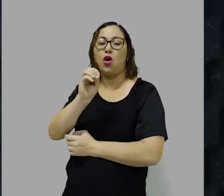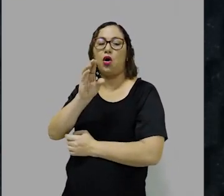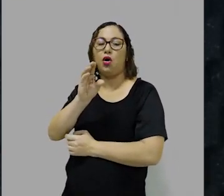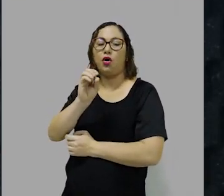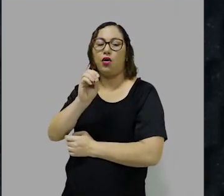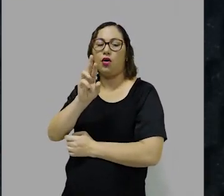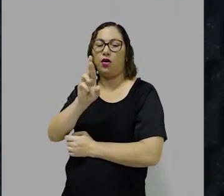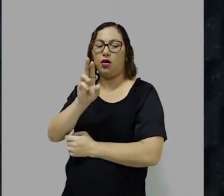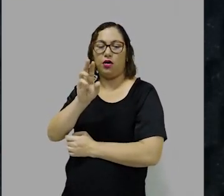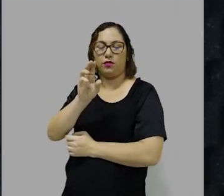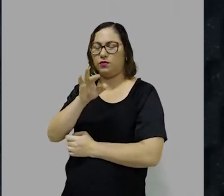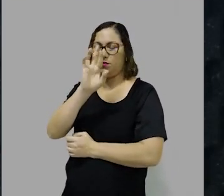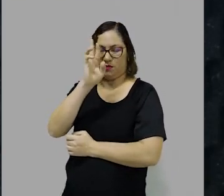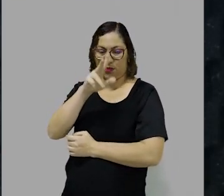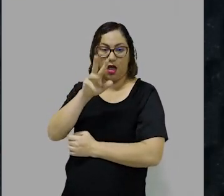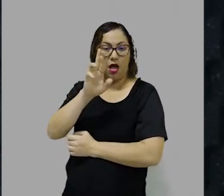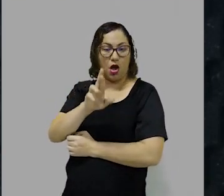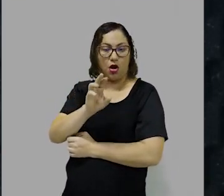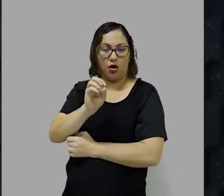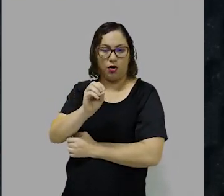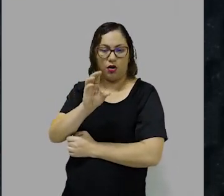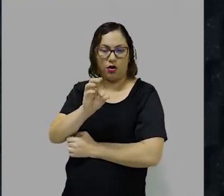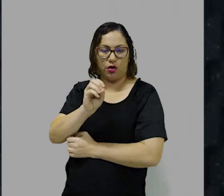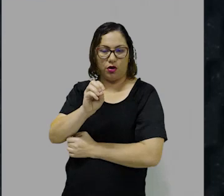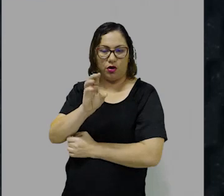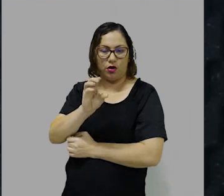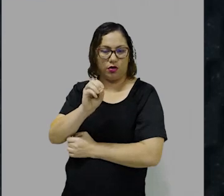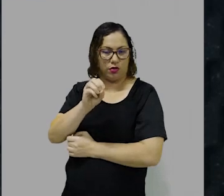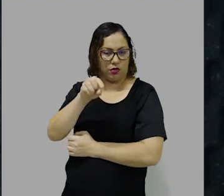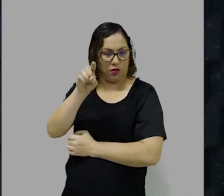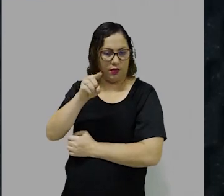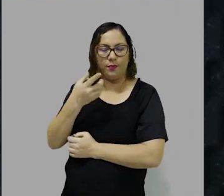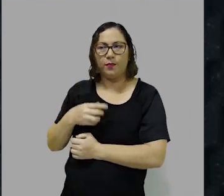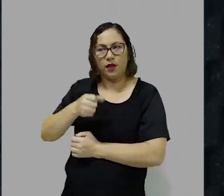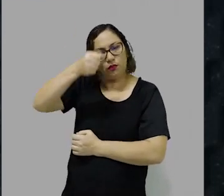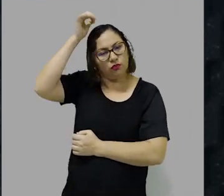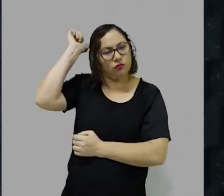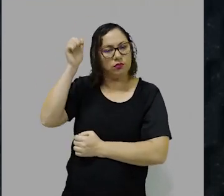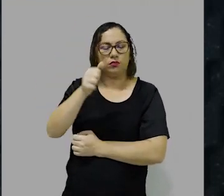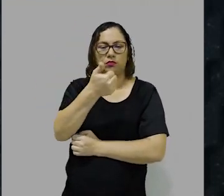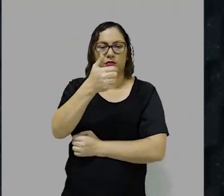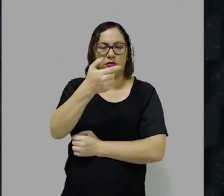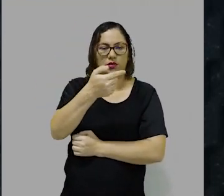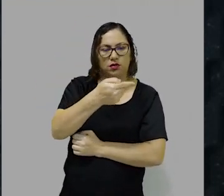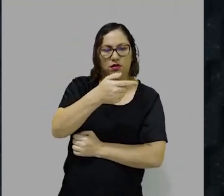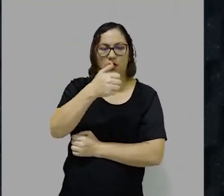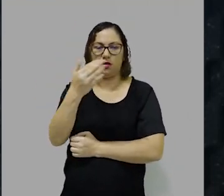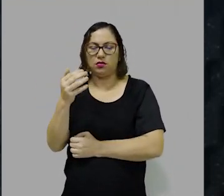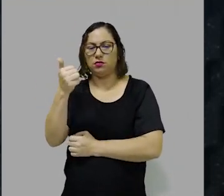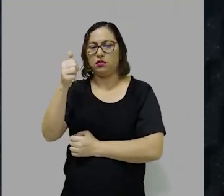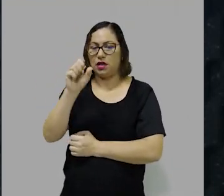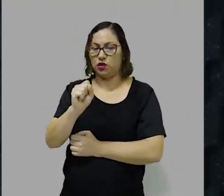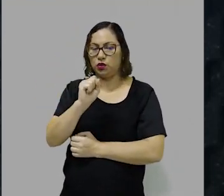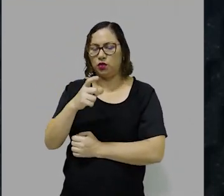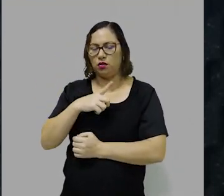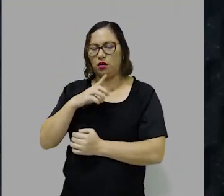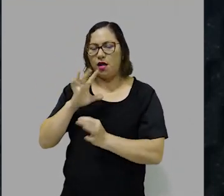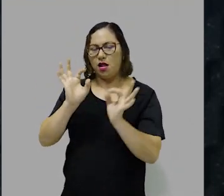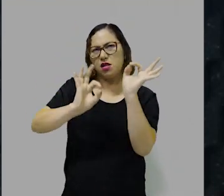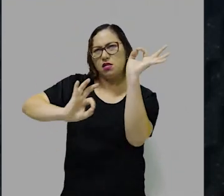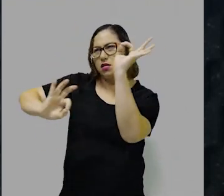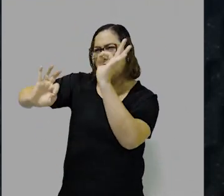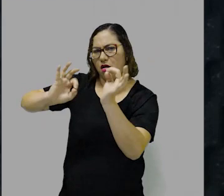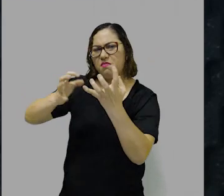que o rococó do século XVII e século XVIII, ele é mais decorativo e mais pesado.